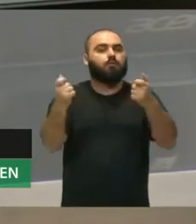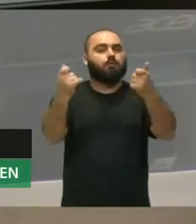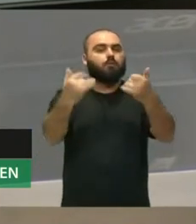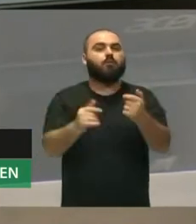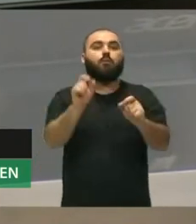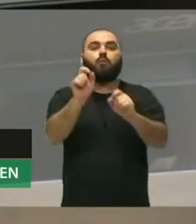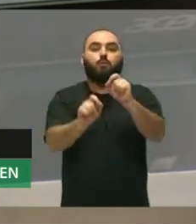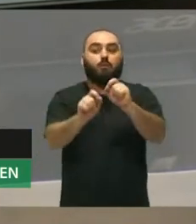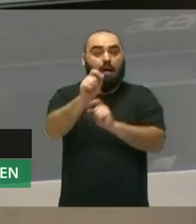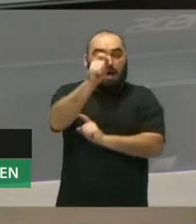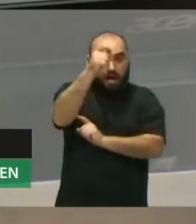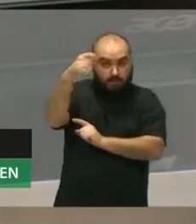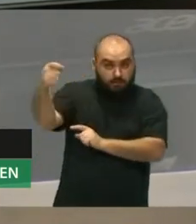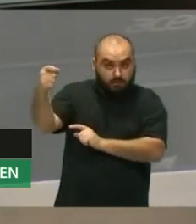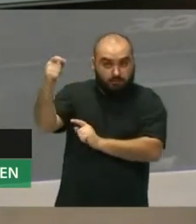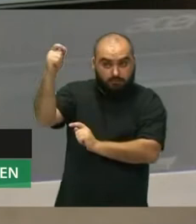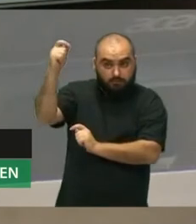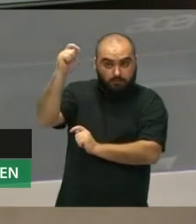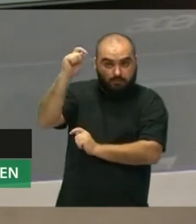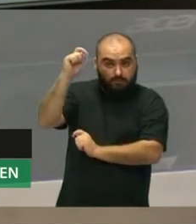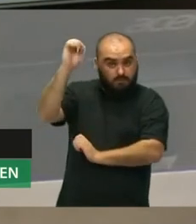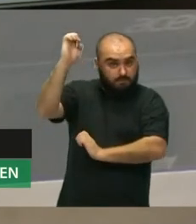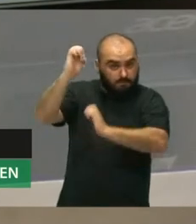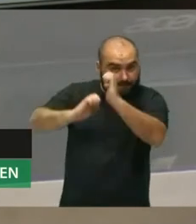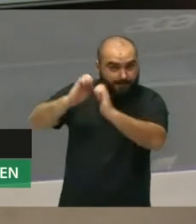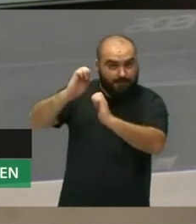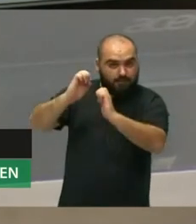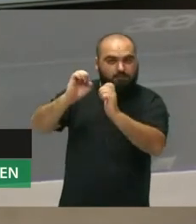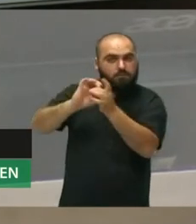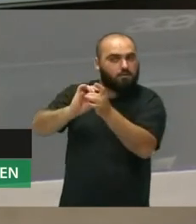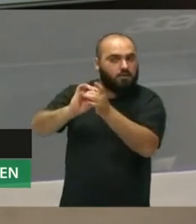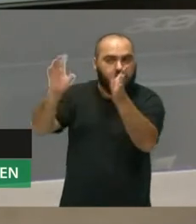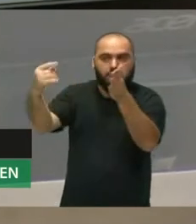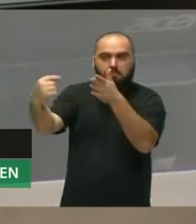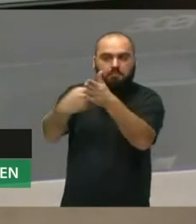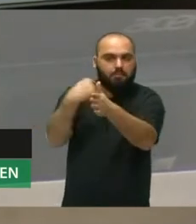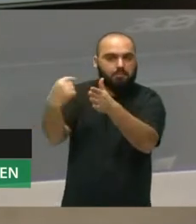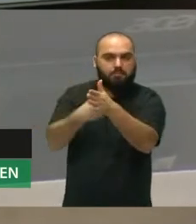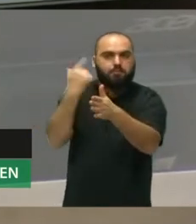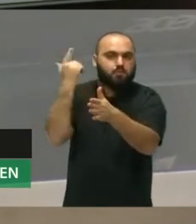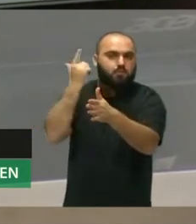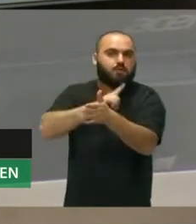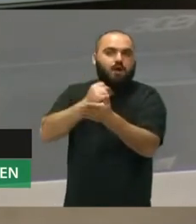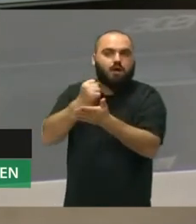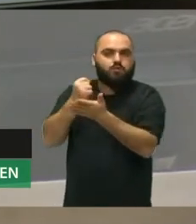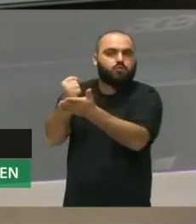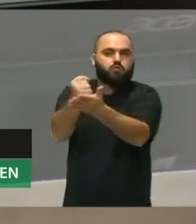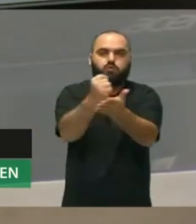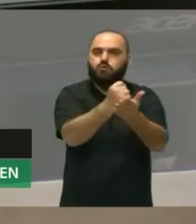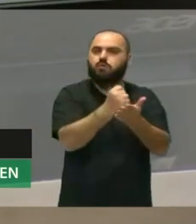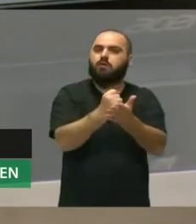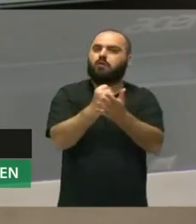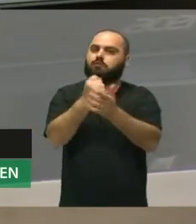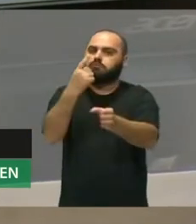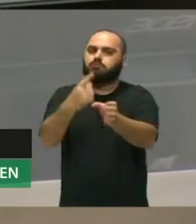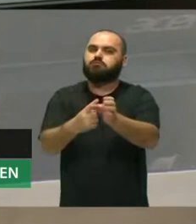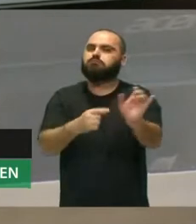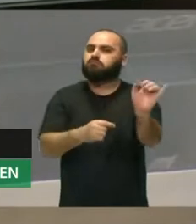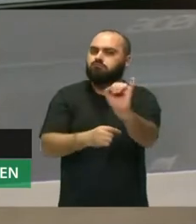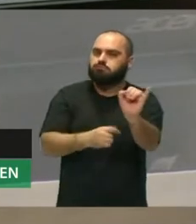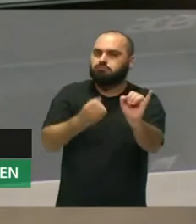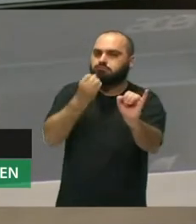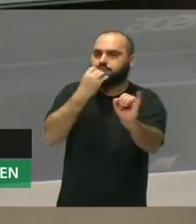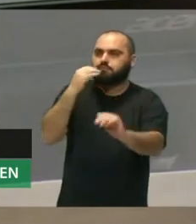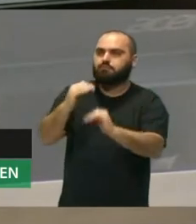associação empresarial, estamos à disposição para poder contribuir com o progresso da cidade e com o bom desenvolvimento